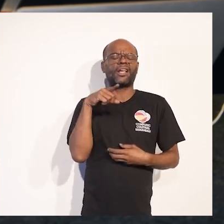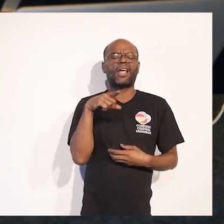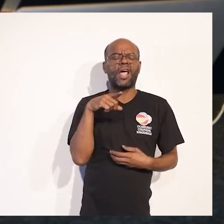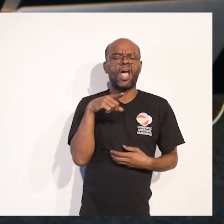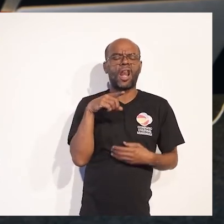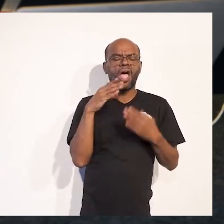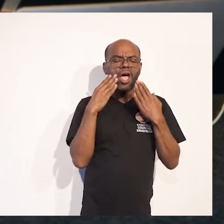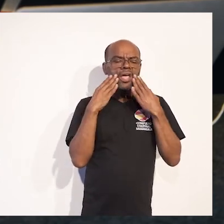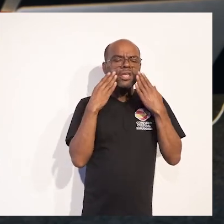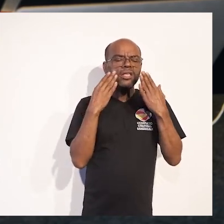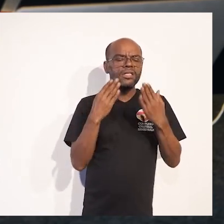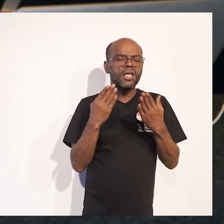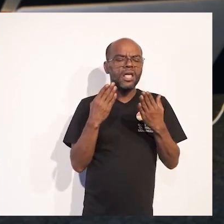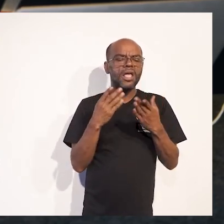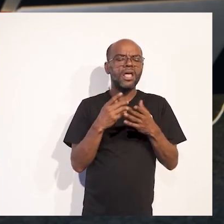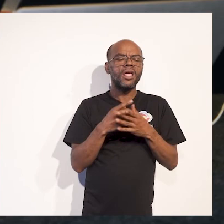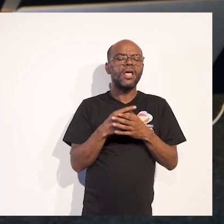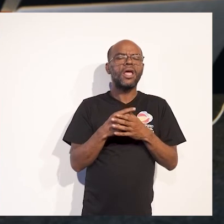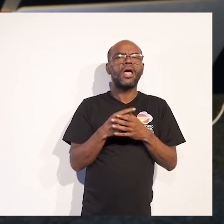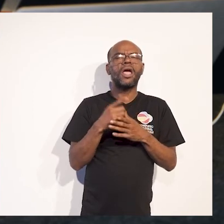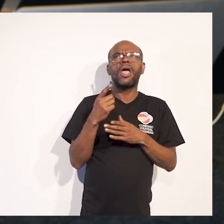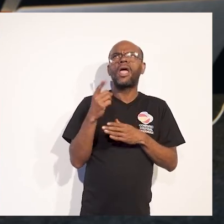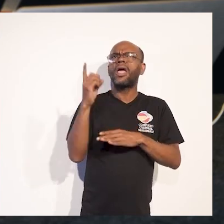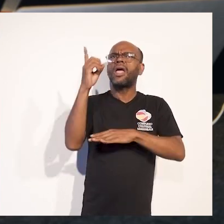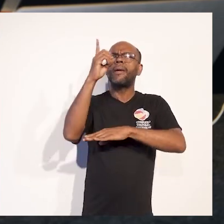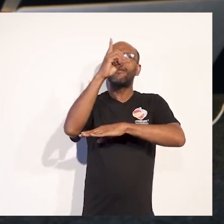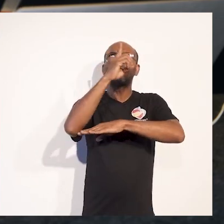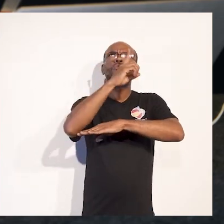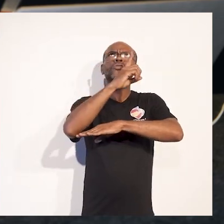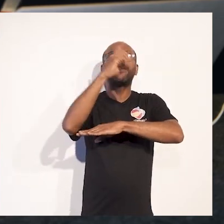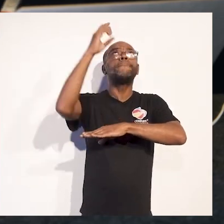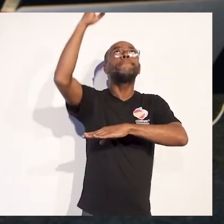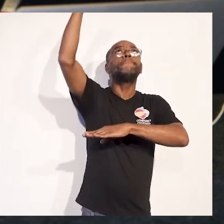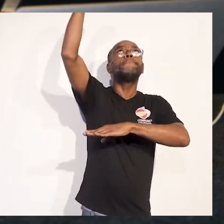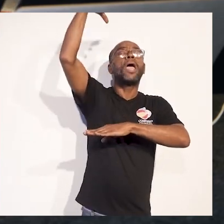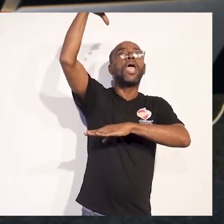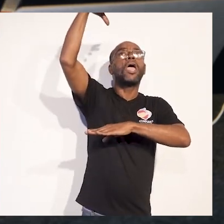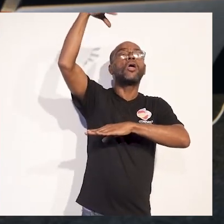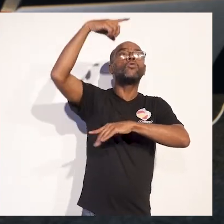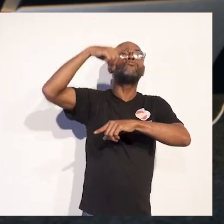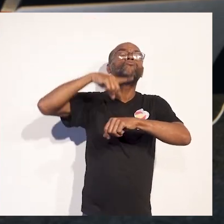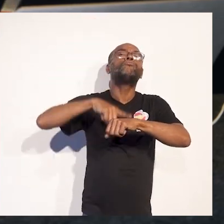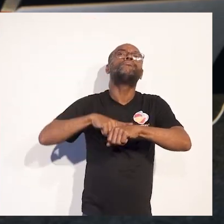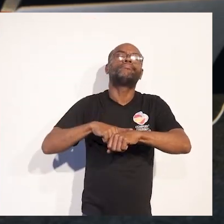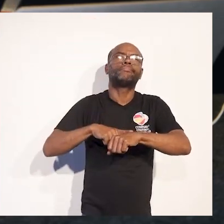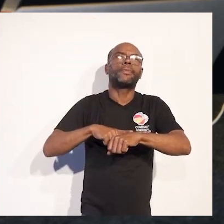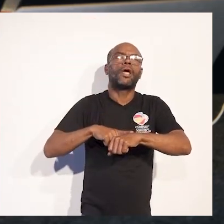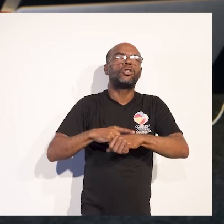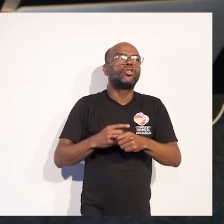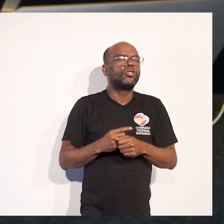aquela cena é um meio-dia, é dia. Então você tem o que a gente já falou sobre